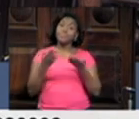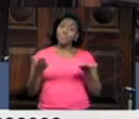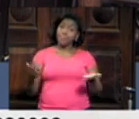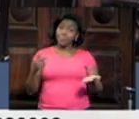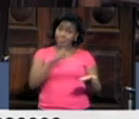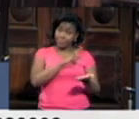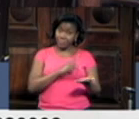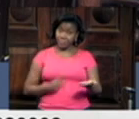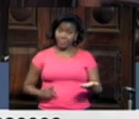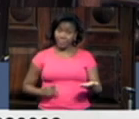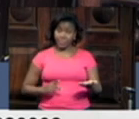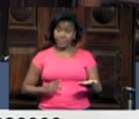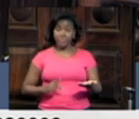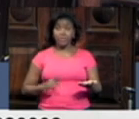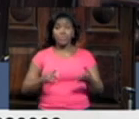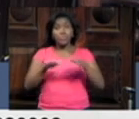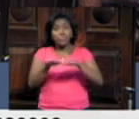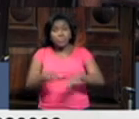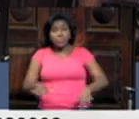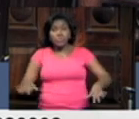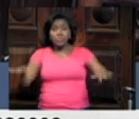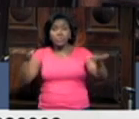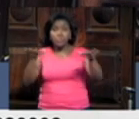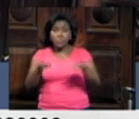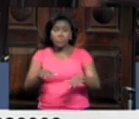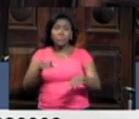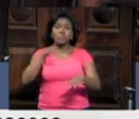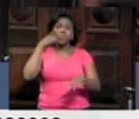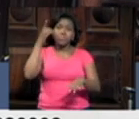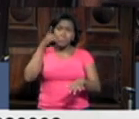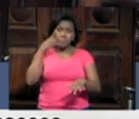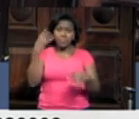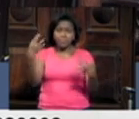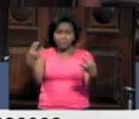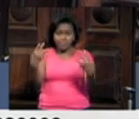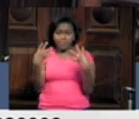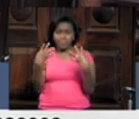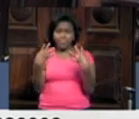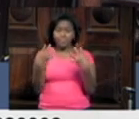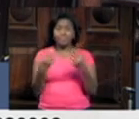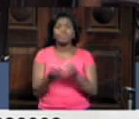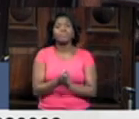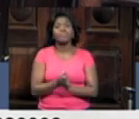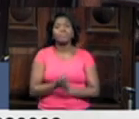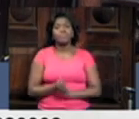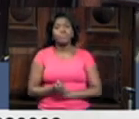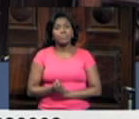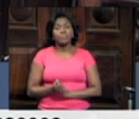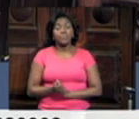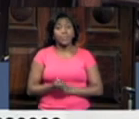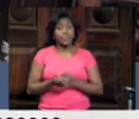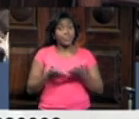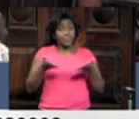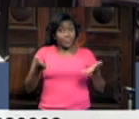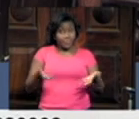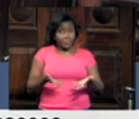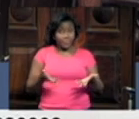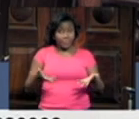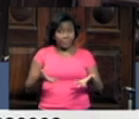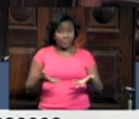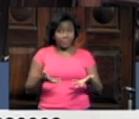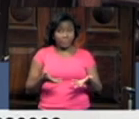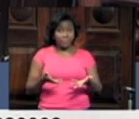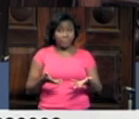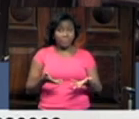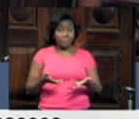senhoras e senhores deputados, Jornal O Globo de hoje